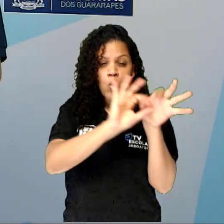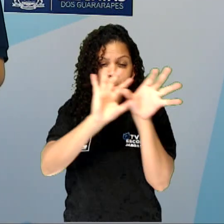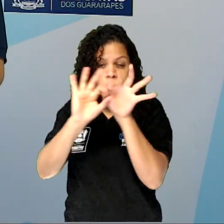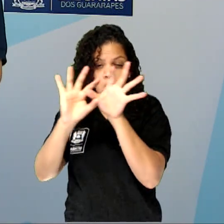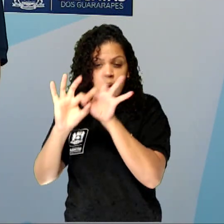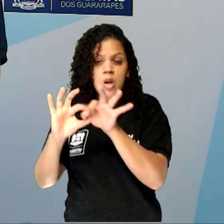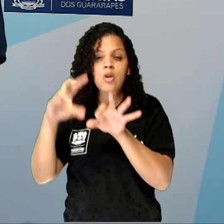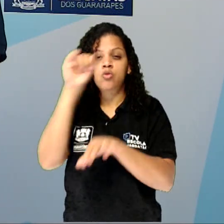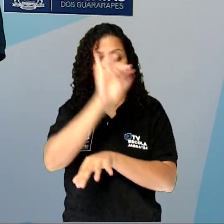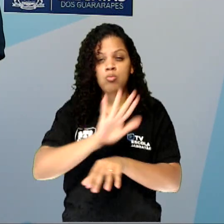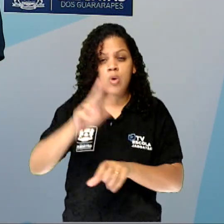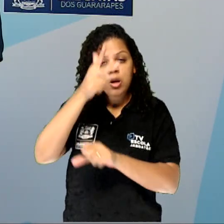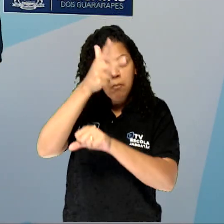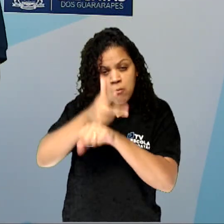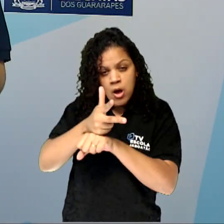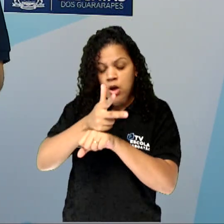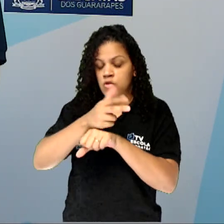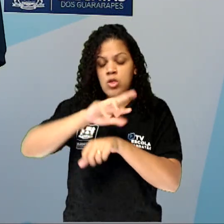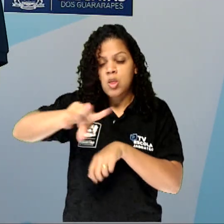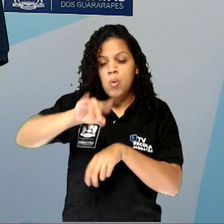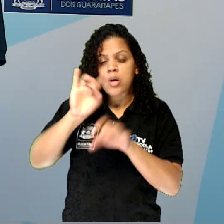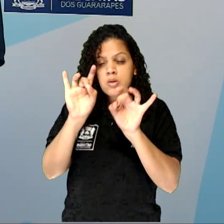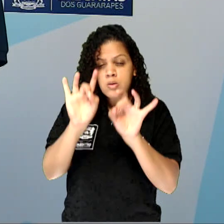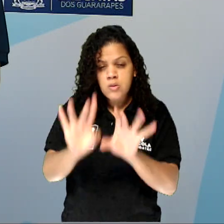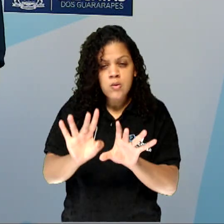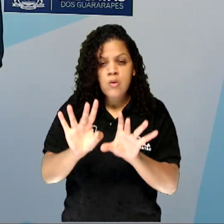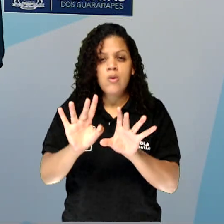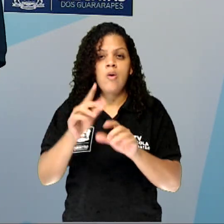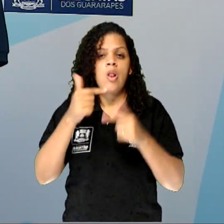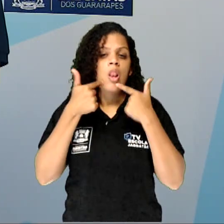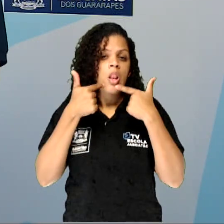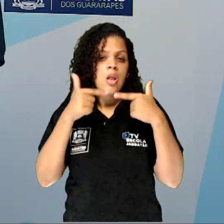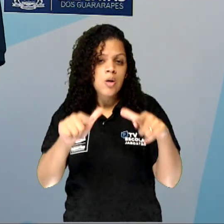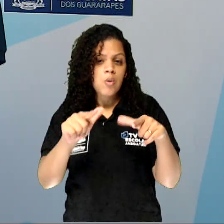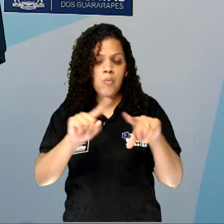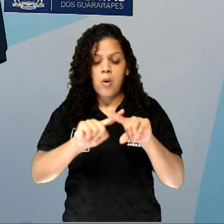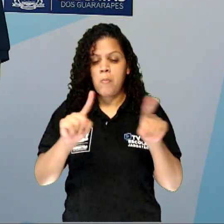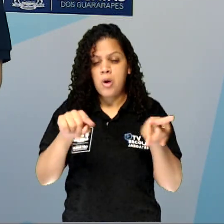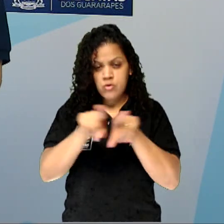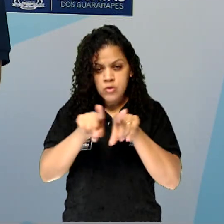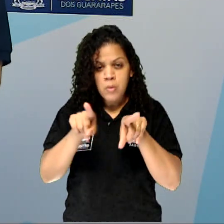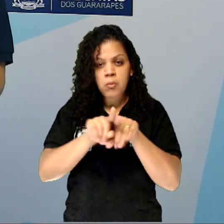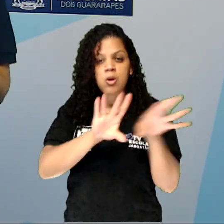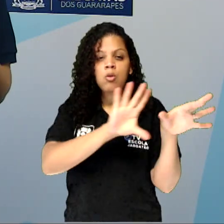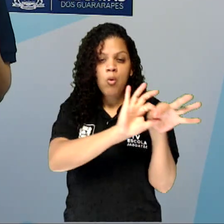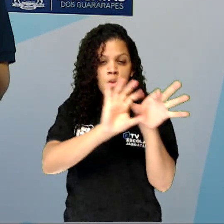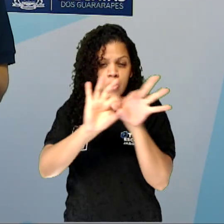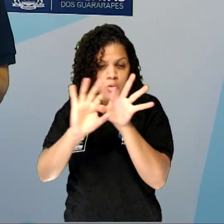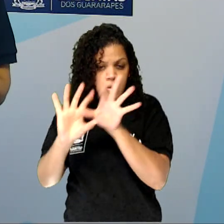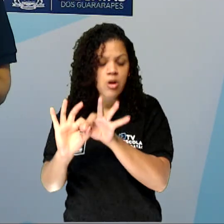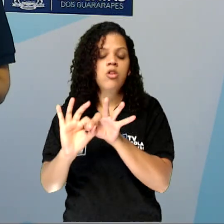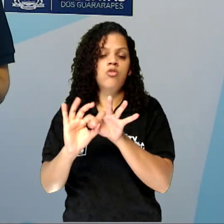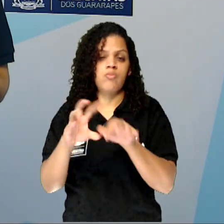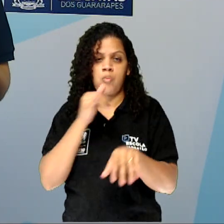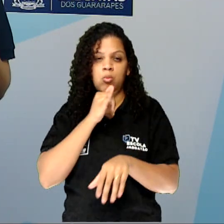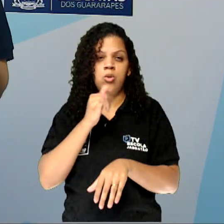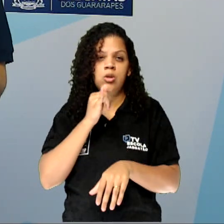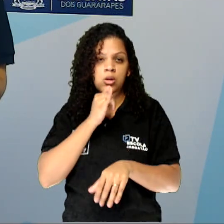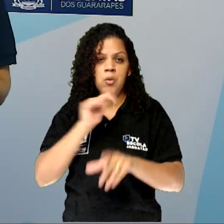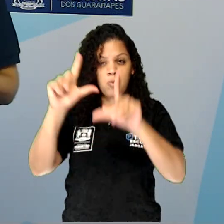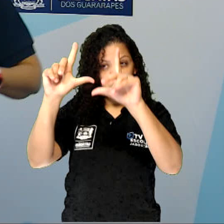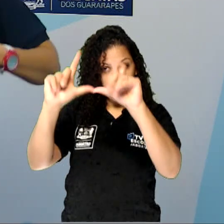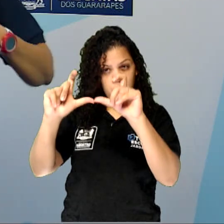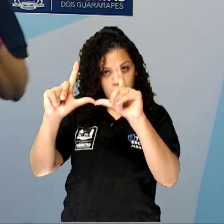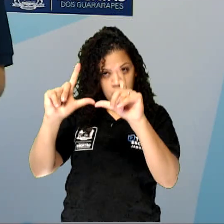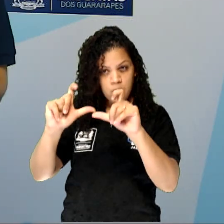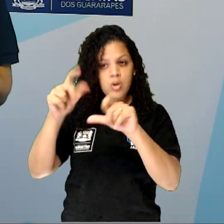tem uma linguagem apenas, ela vai misturar vários contextos e várias linguagens, como, por exemplo, a fotografia, o